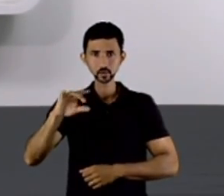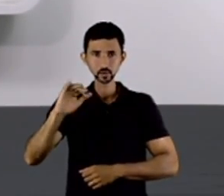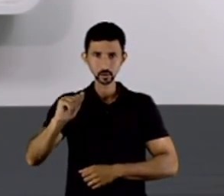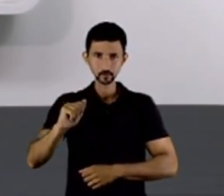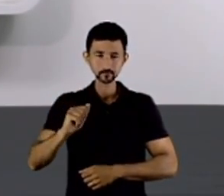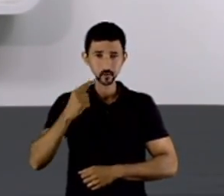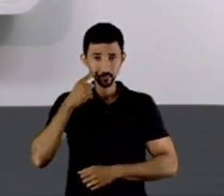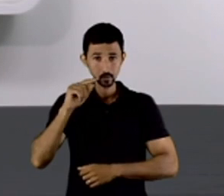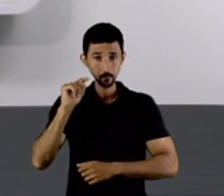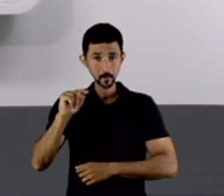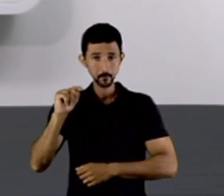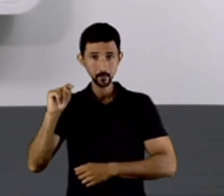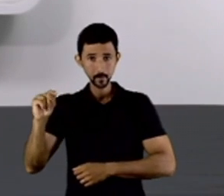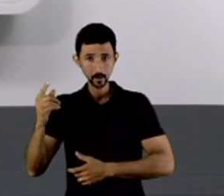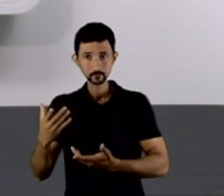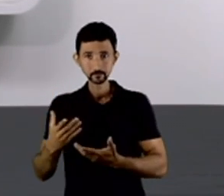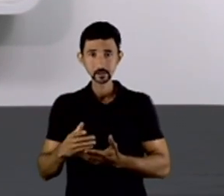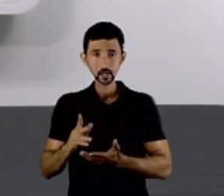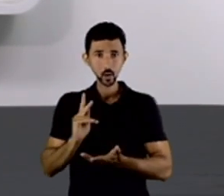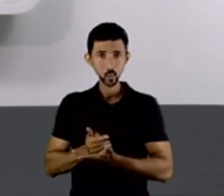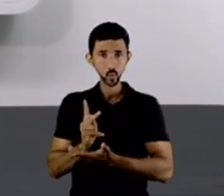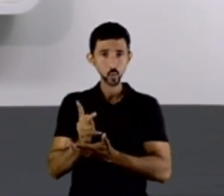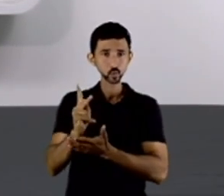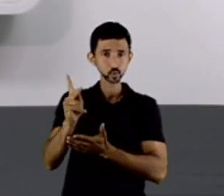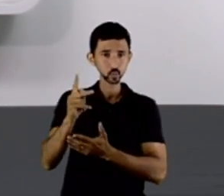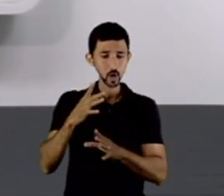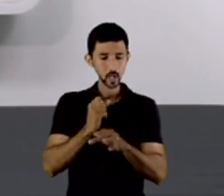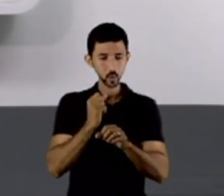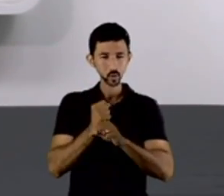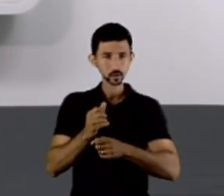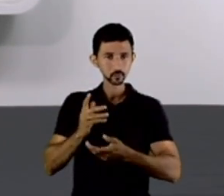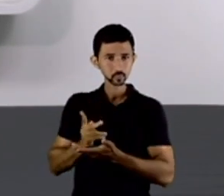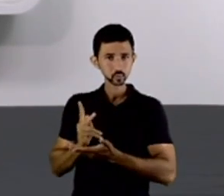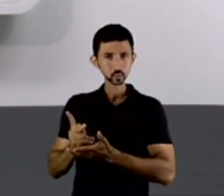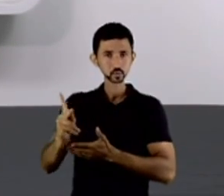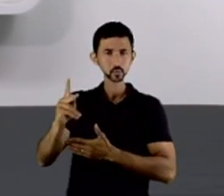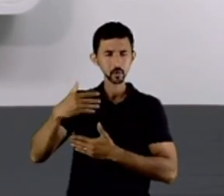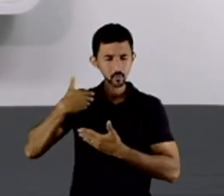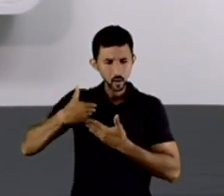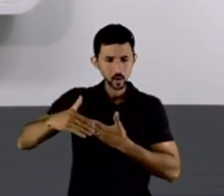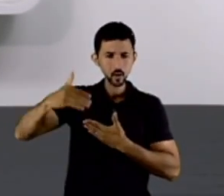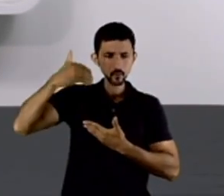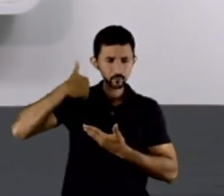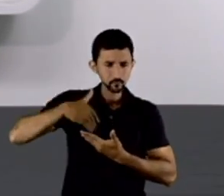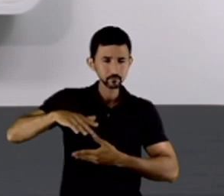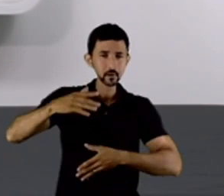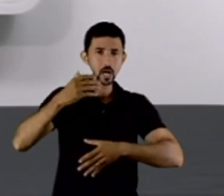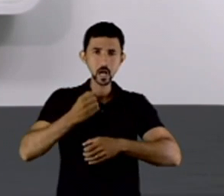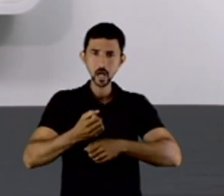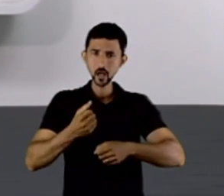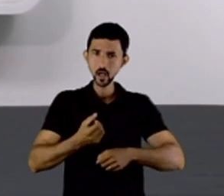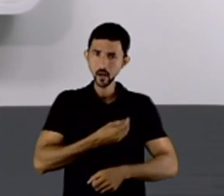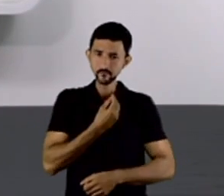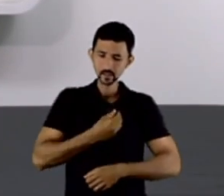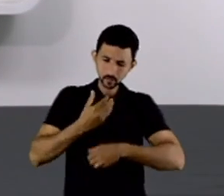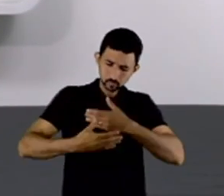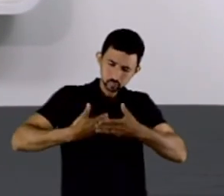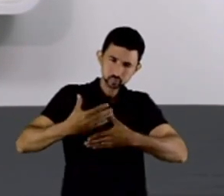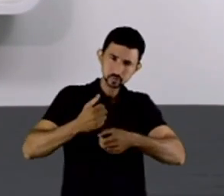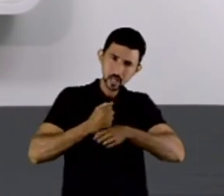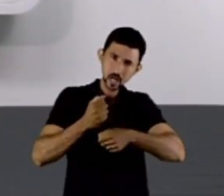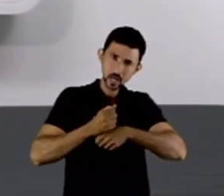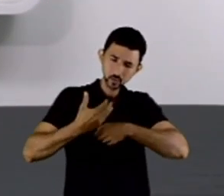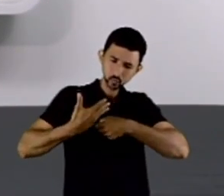reticências lá. Quer dizer que continua, certo? Vai ficar nisso a vida toda, certo? É